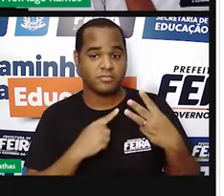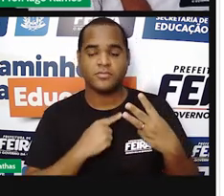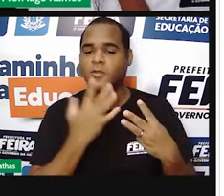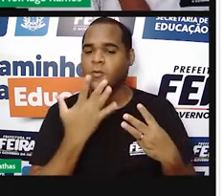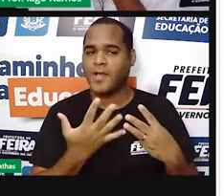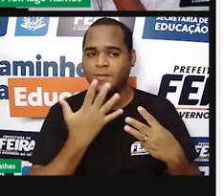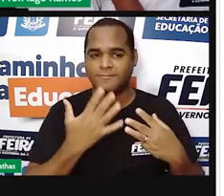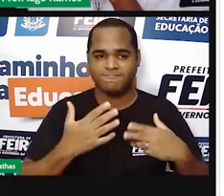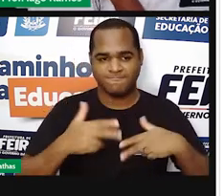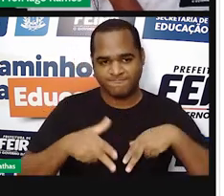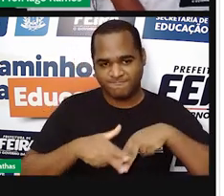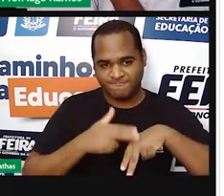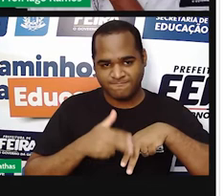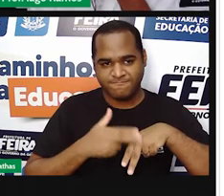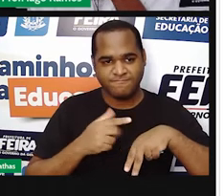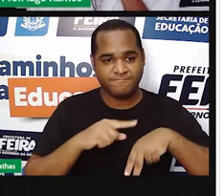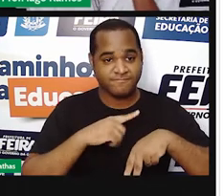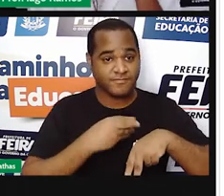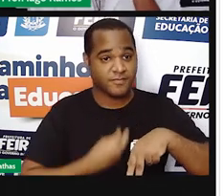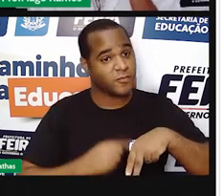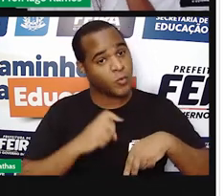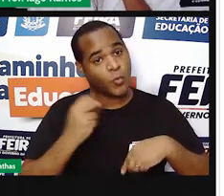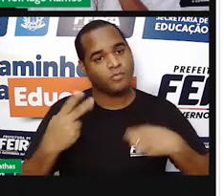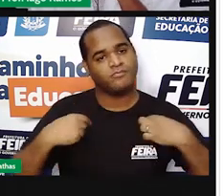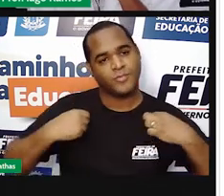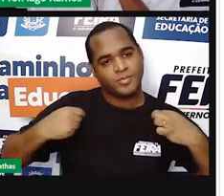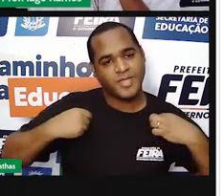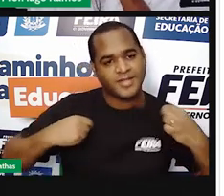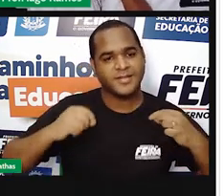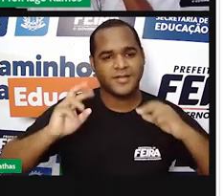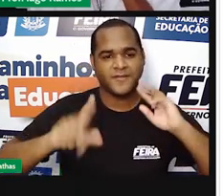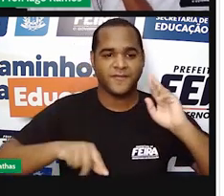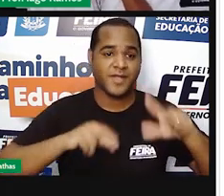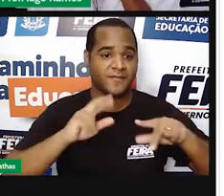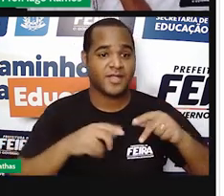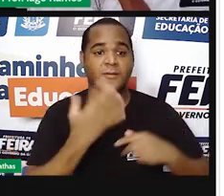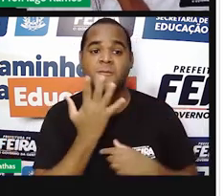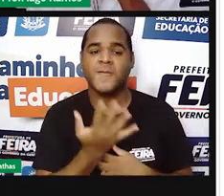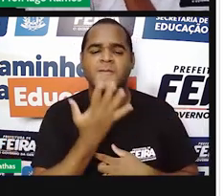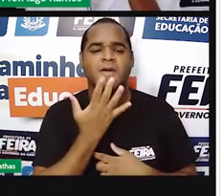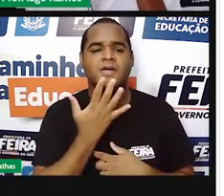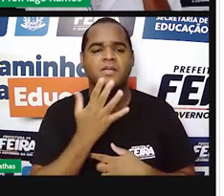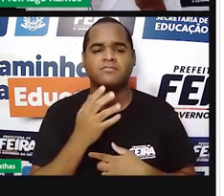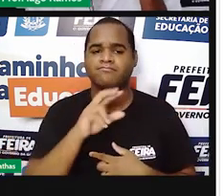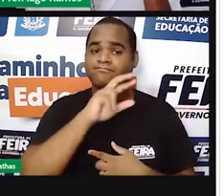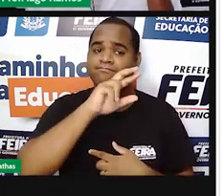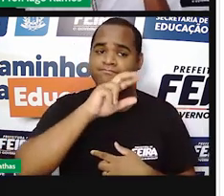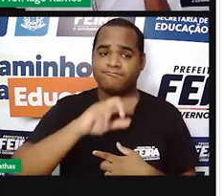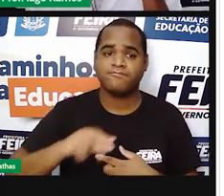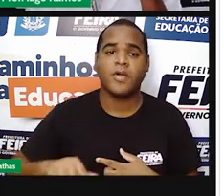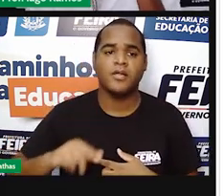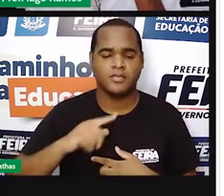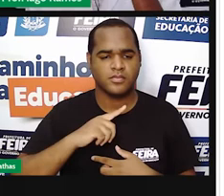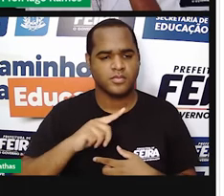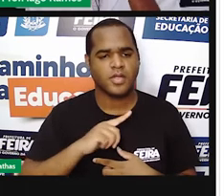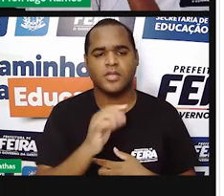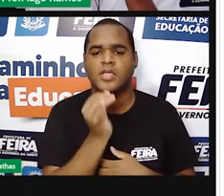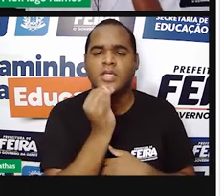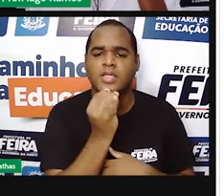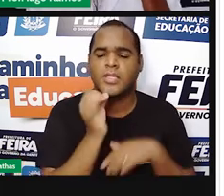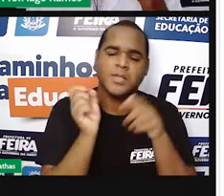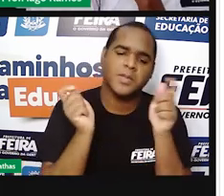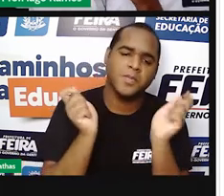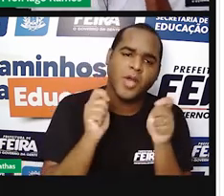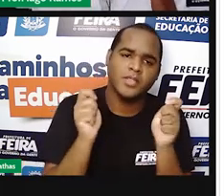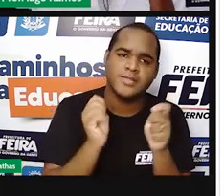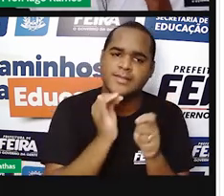cores diferentes e duas opções de camisa de cores diferentes quantas maneiras né